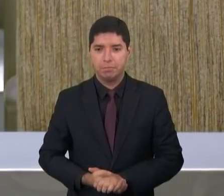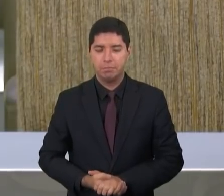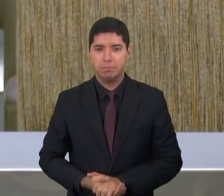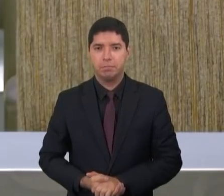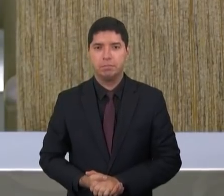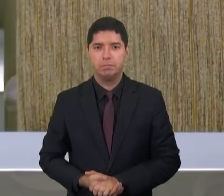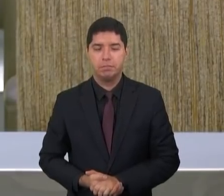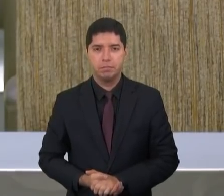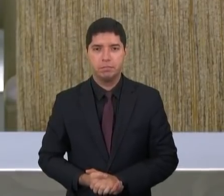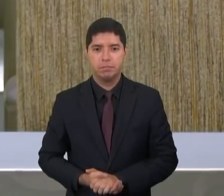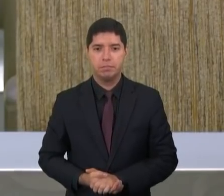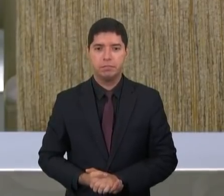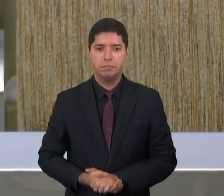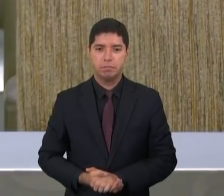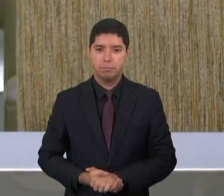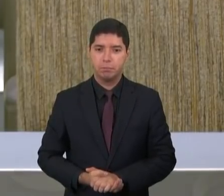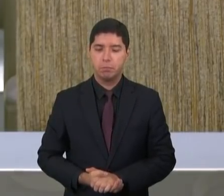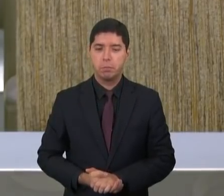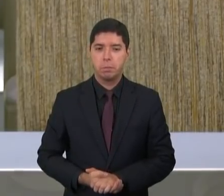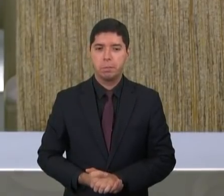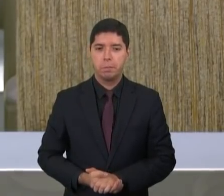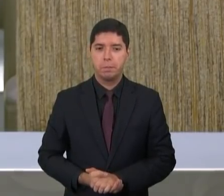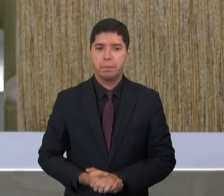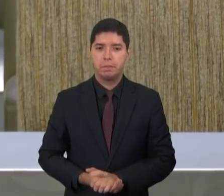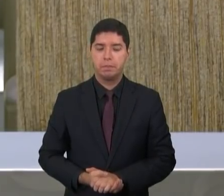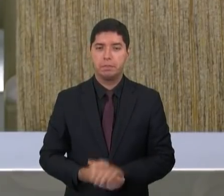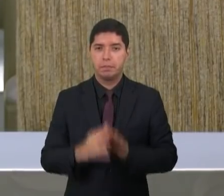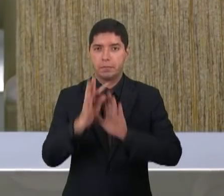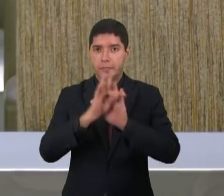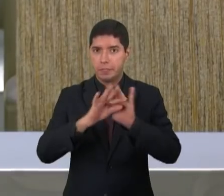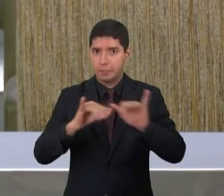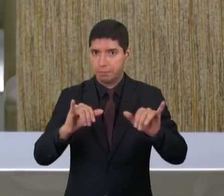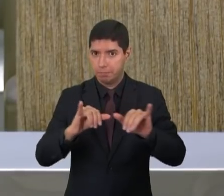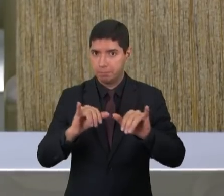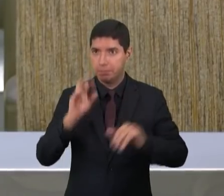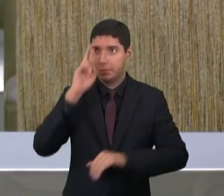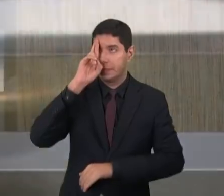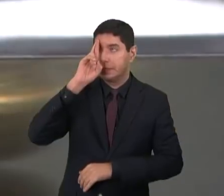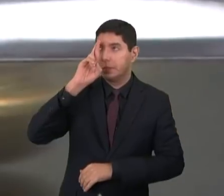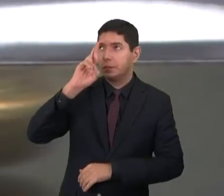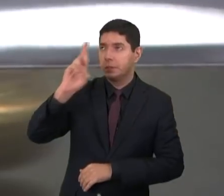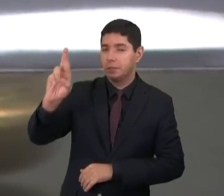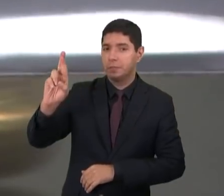28 e 7 de Deuteronômio diz assim: o Senhor